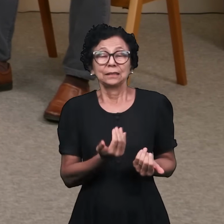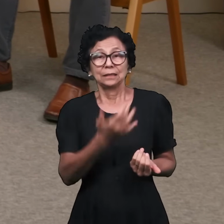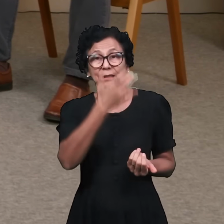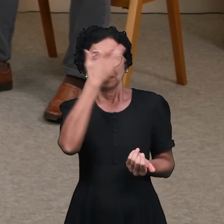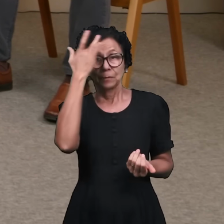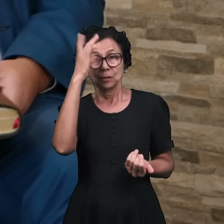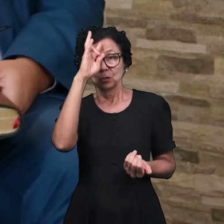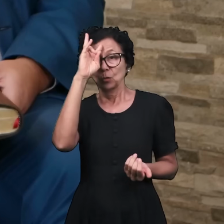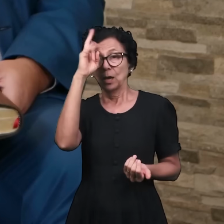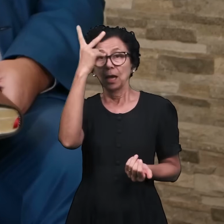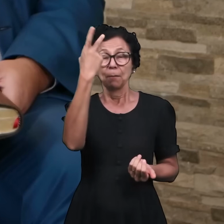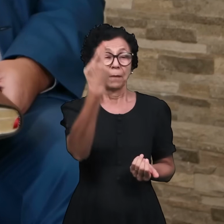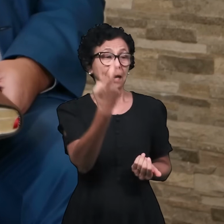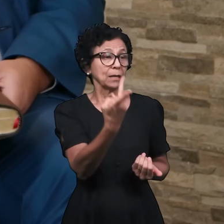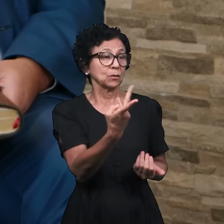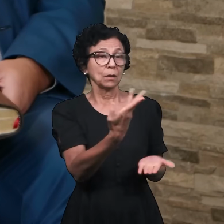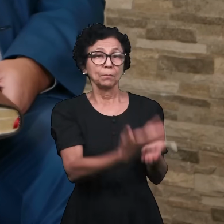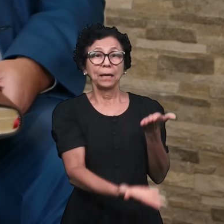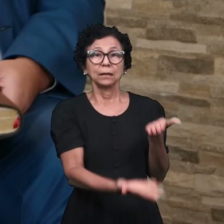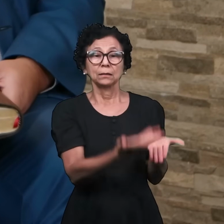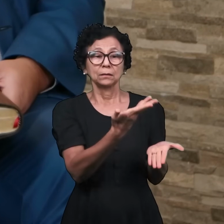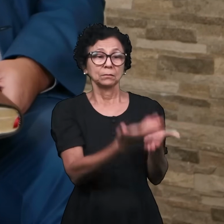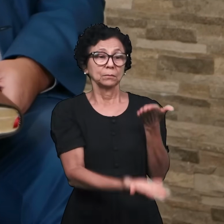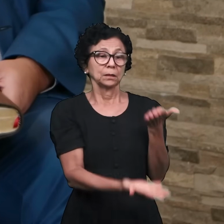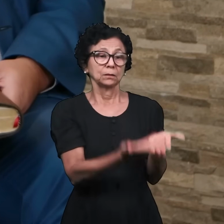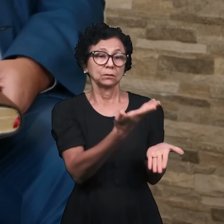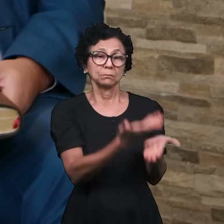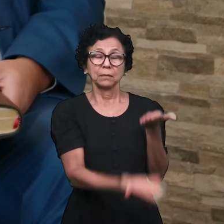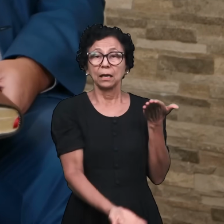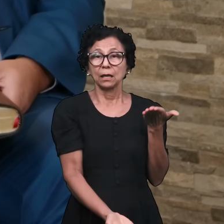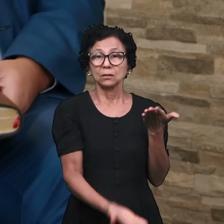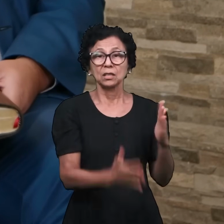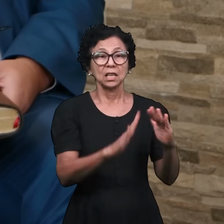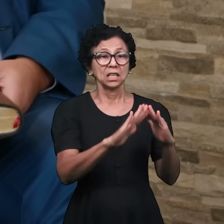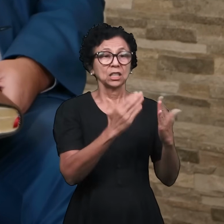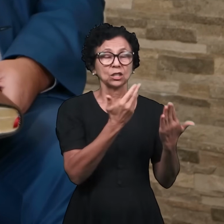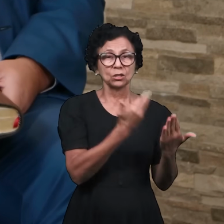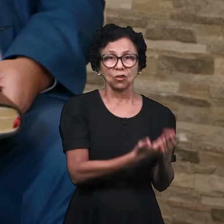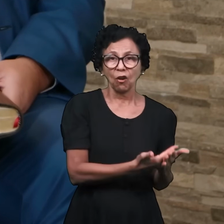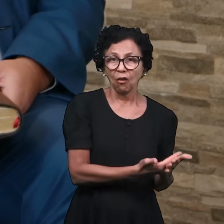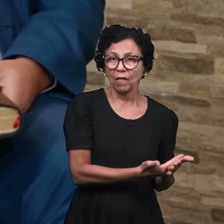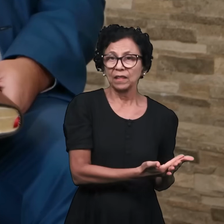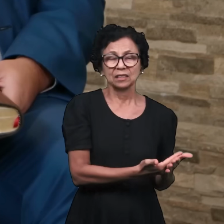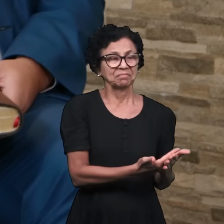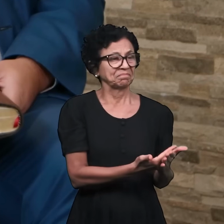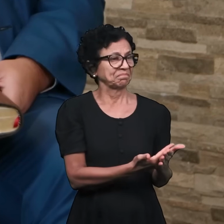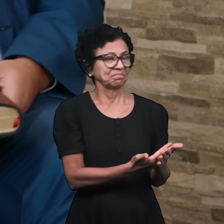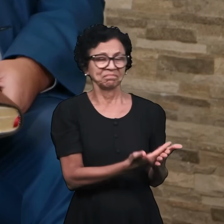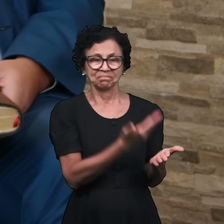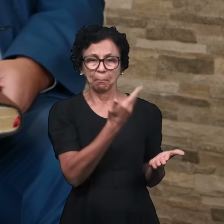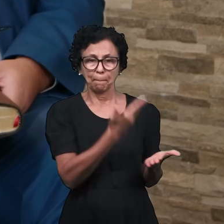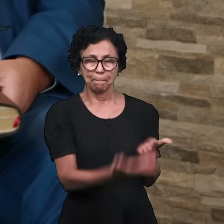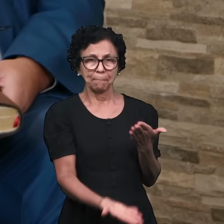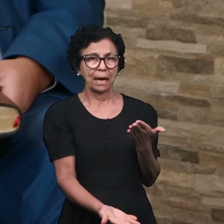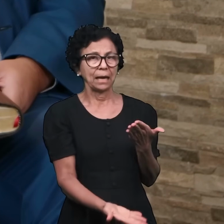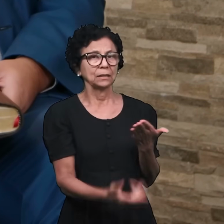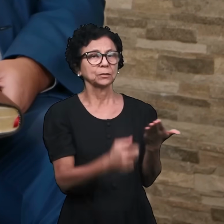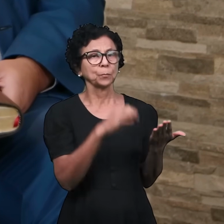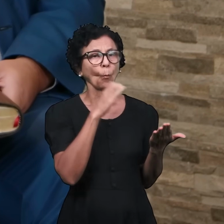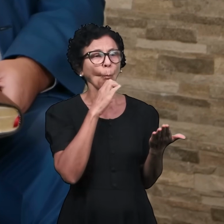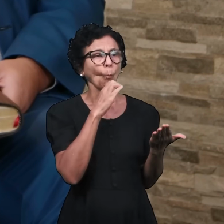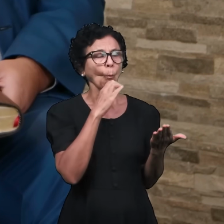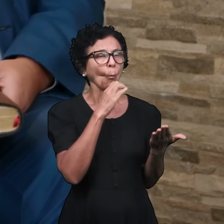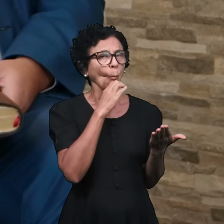ela só acumula prejuízos. Ela na escola não consegue ter uma boa formação, por consequência ela não